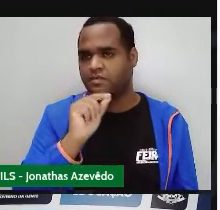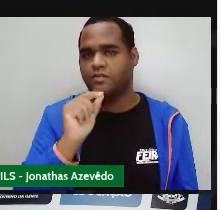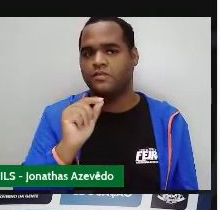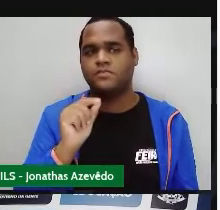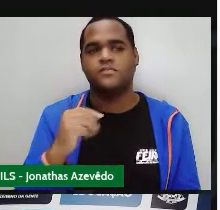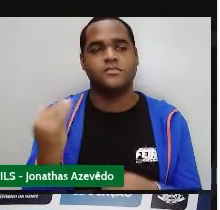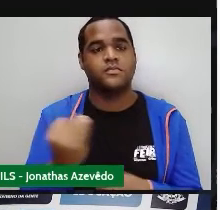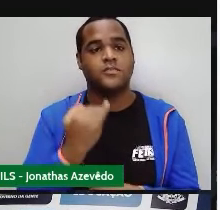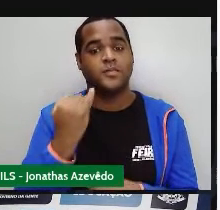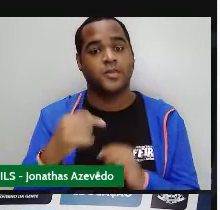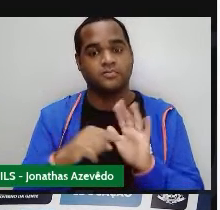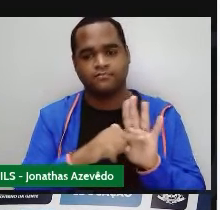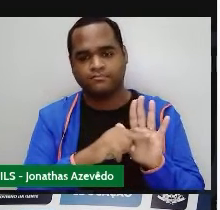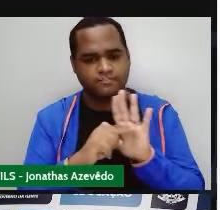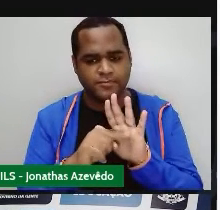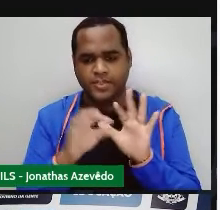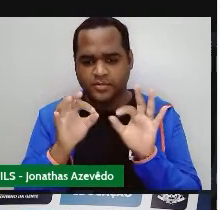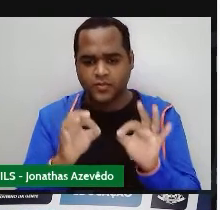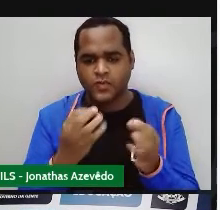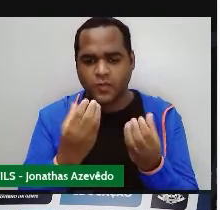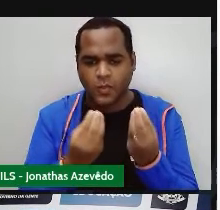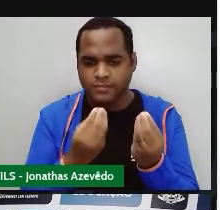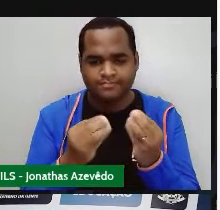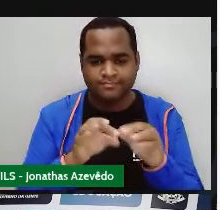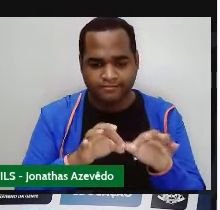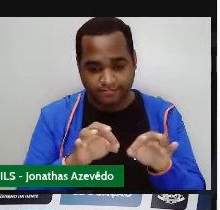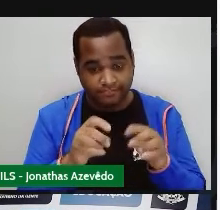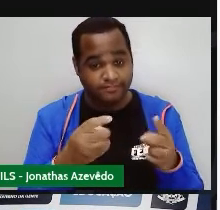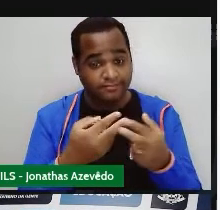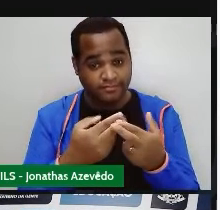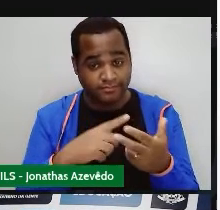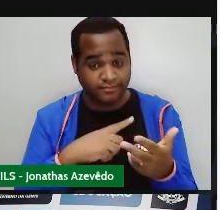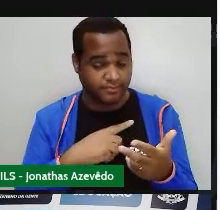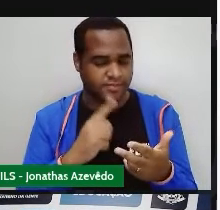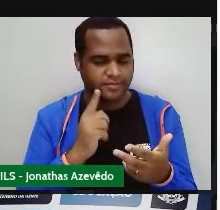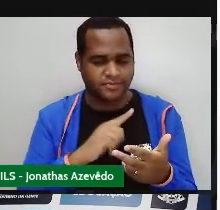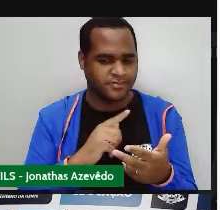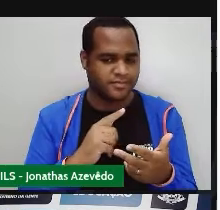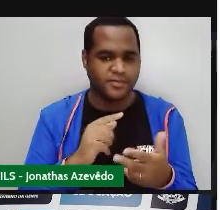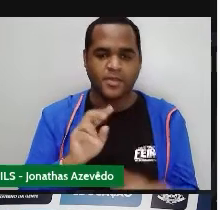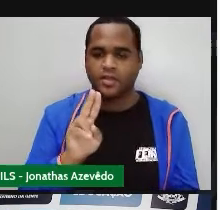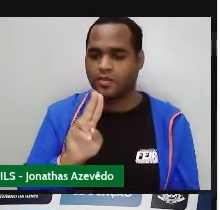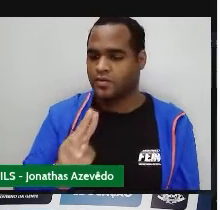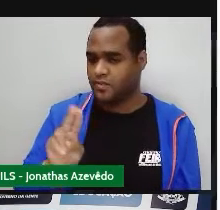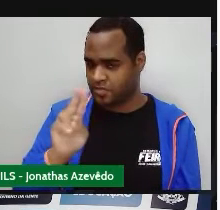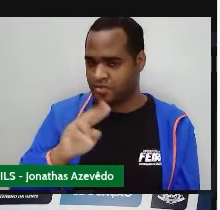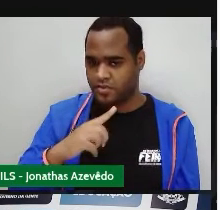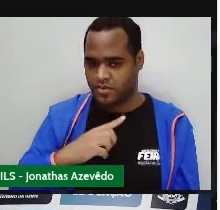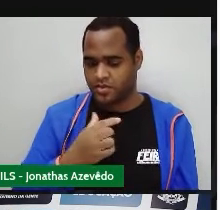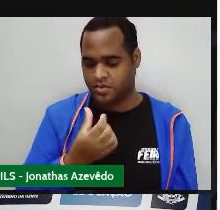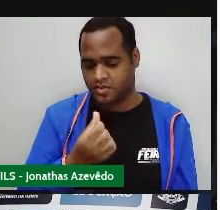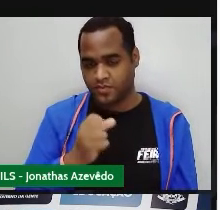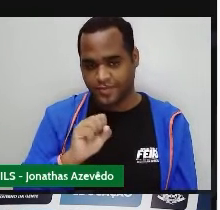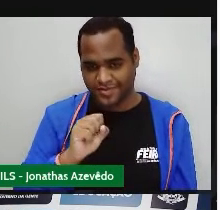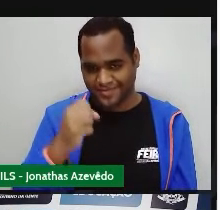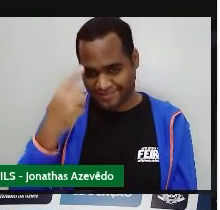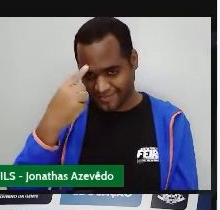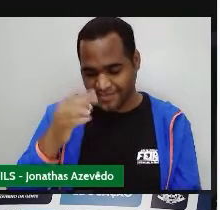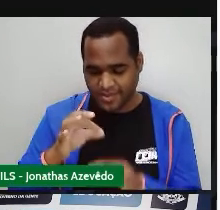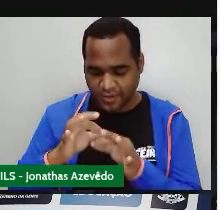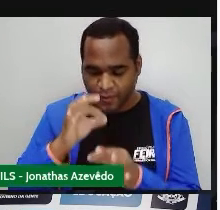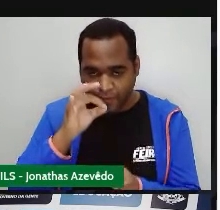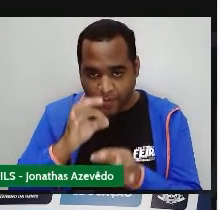informar o bastante para resolver o problema é que no todo foram utilizados 68 Canudos